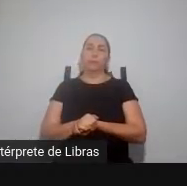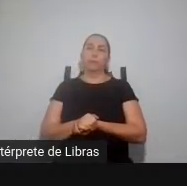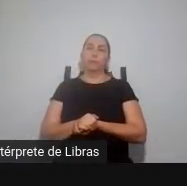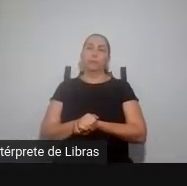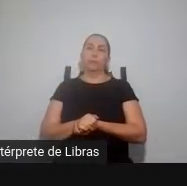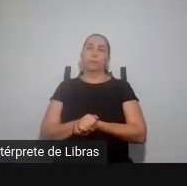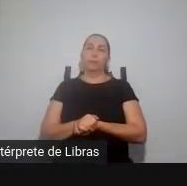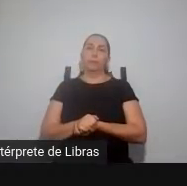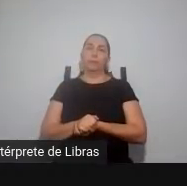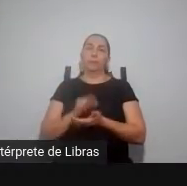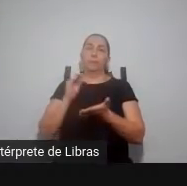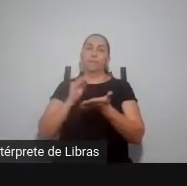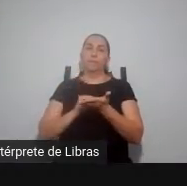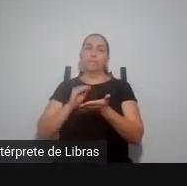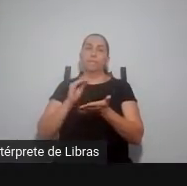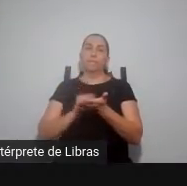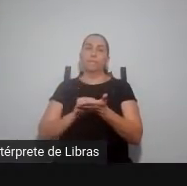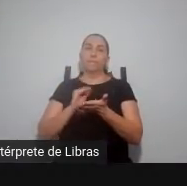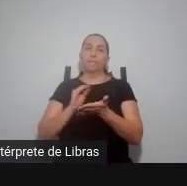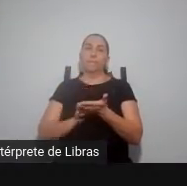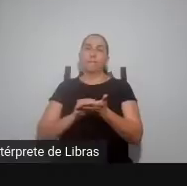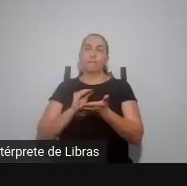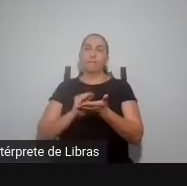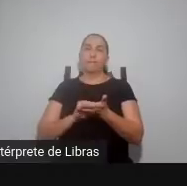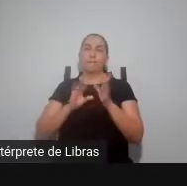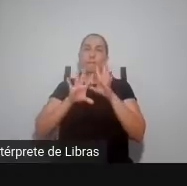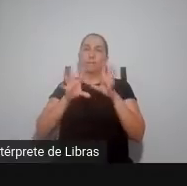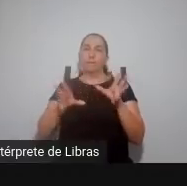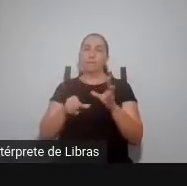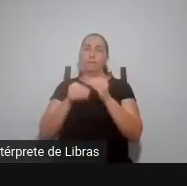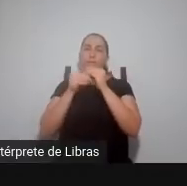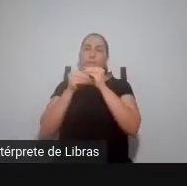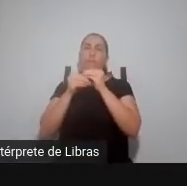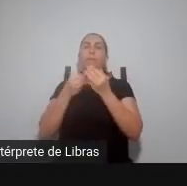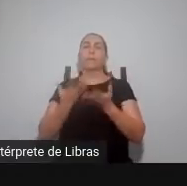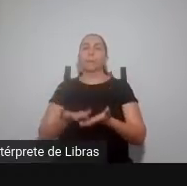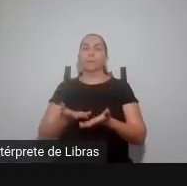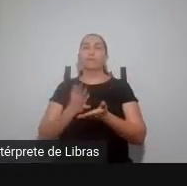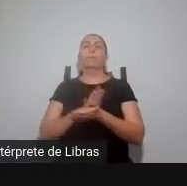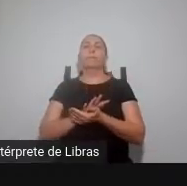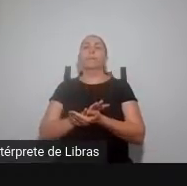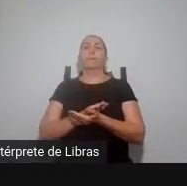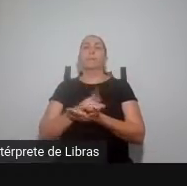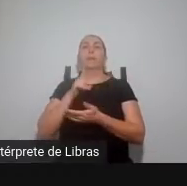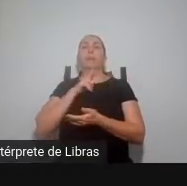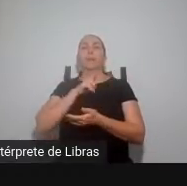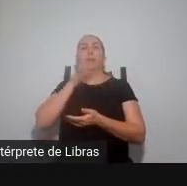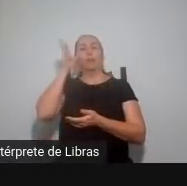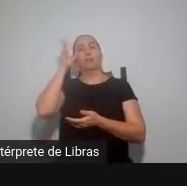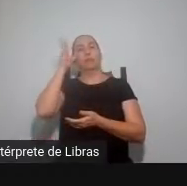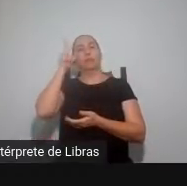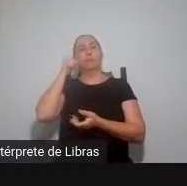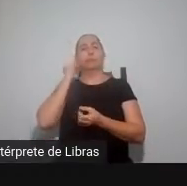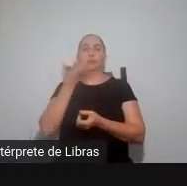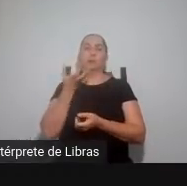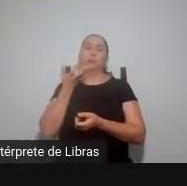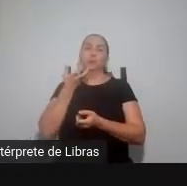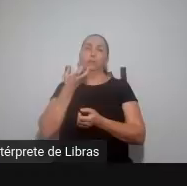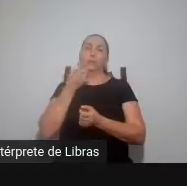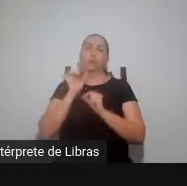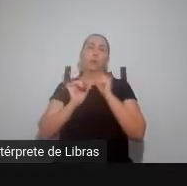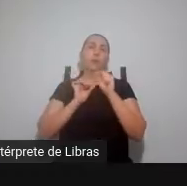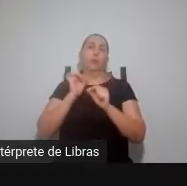Deixa eu ver aqui que eu vou juntar tudo, tá? Tá. Aí, tem uma observação que eu quero fazer,